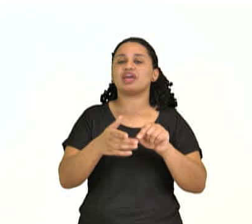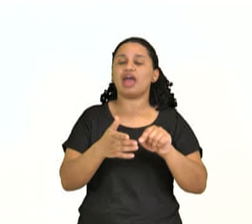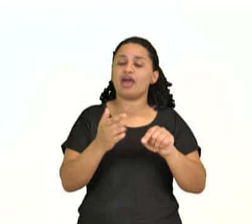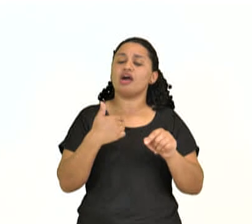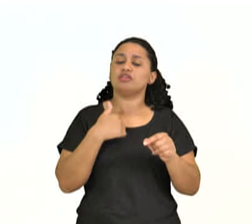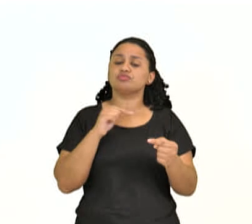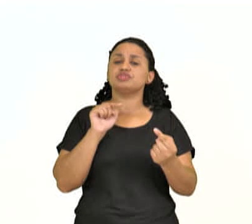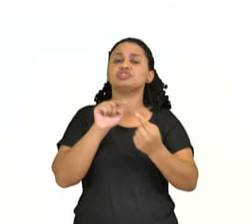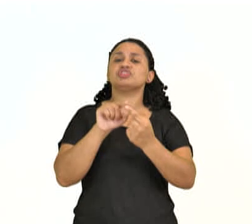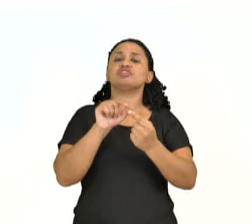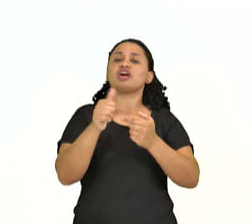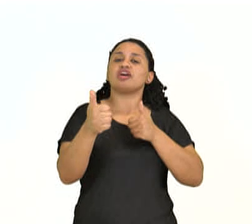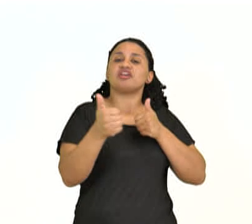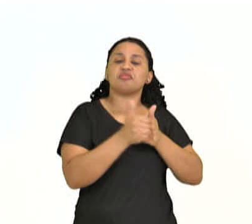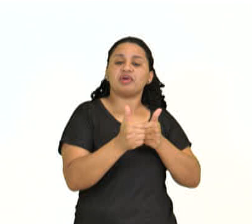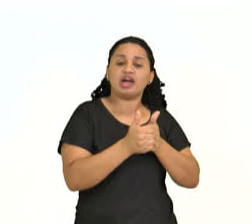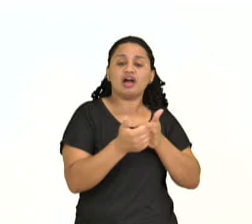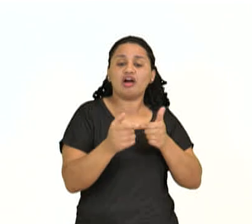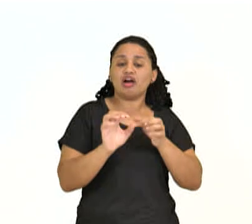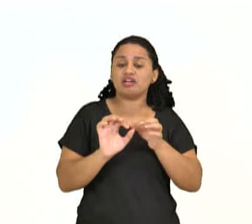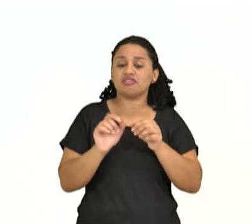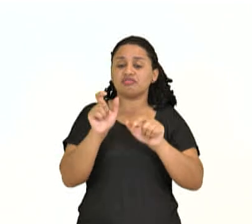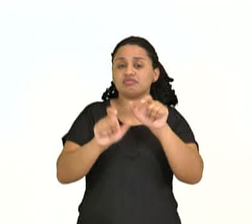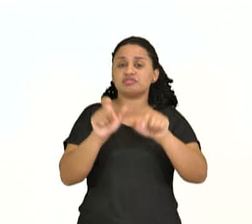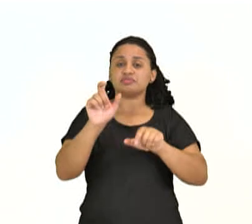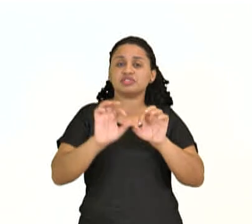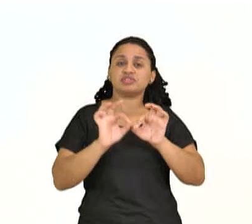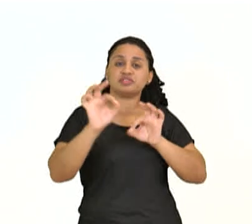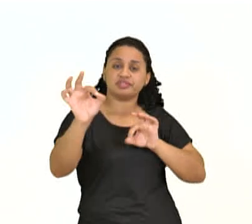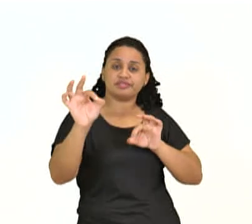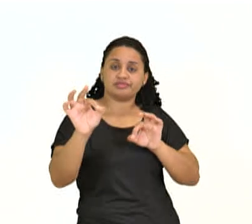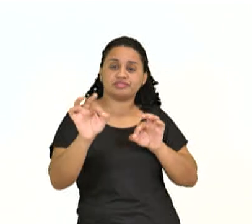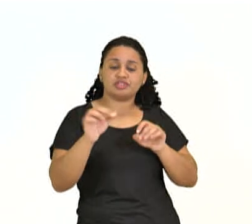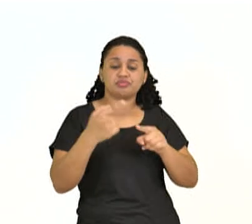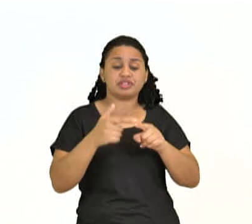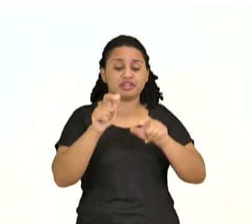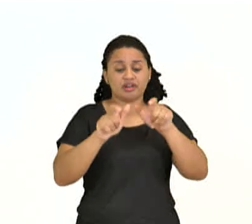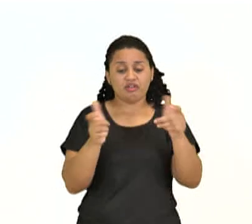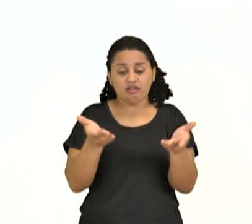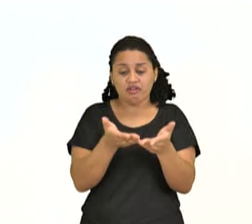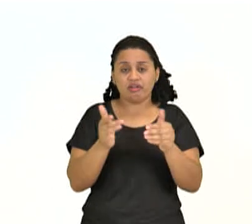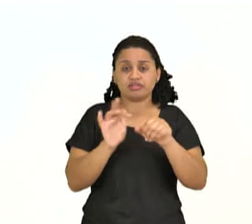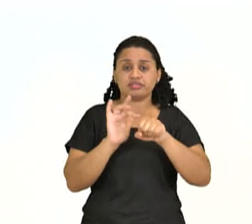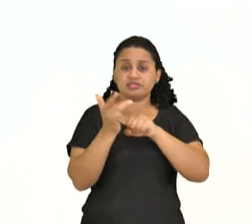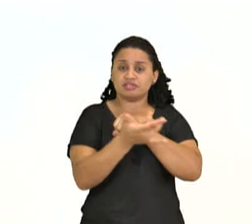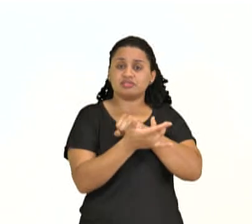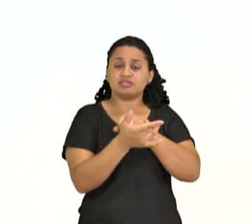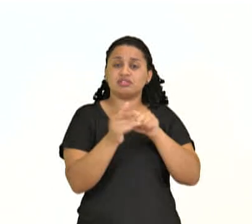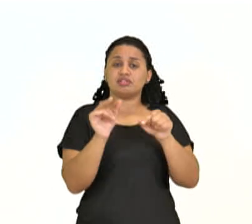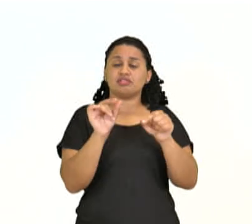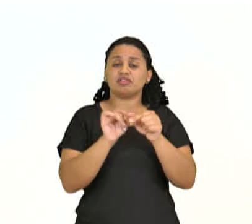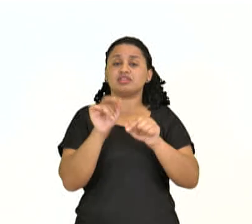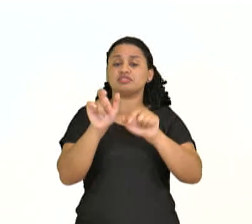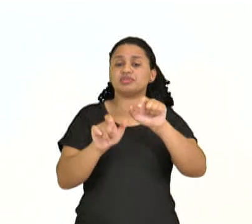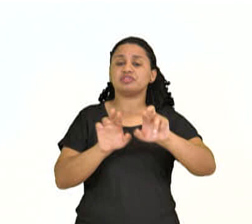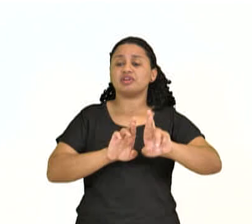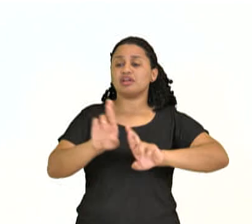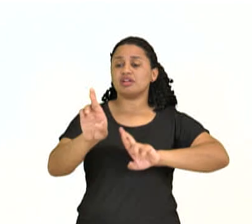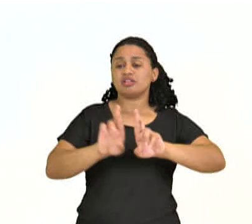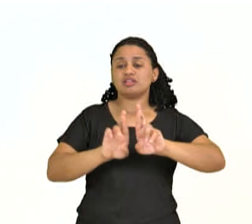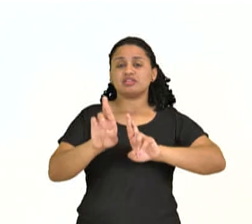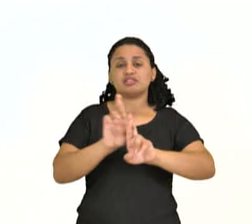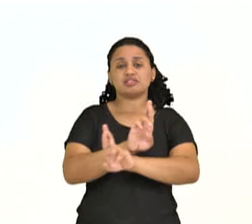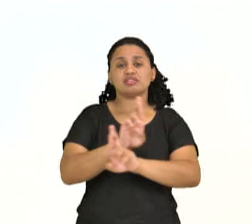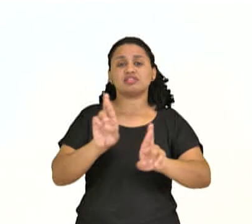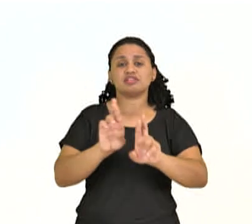afastando. As redes sociais estão fazendo as pessoas antissociais, umas com as outras. A comunicação que